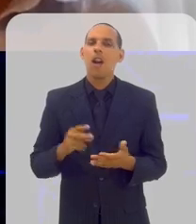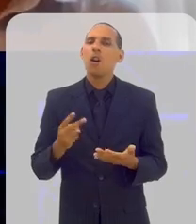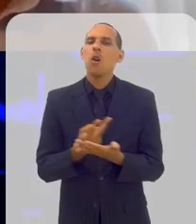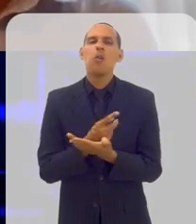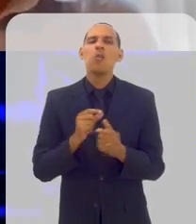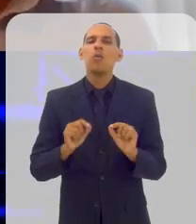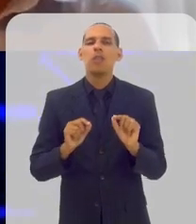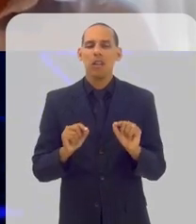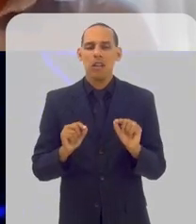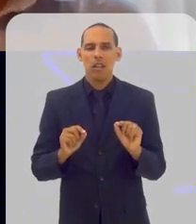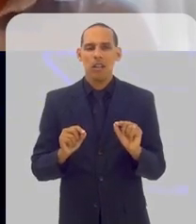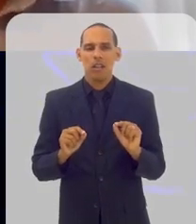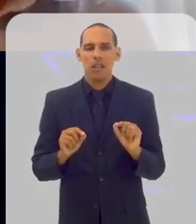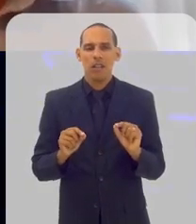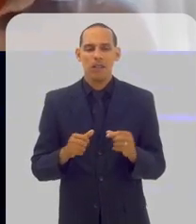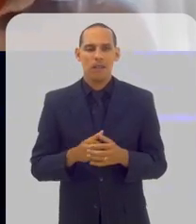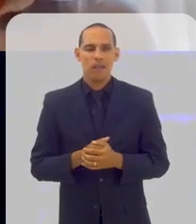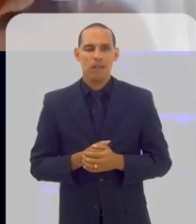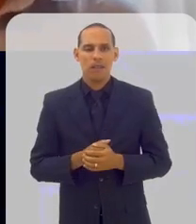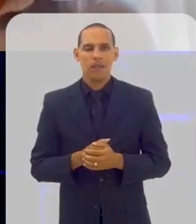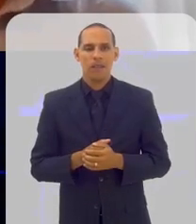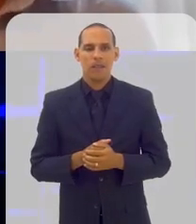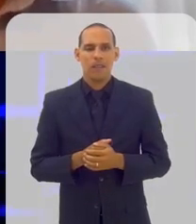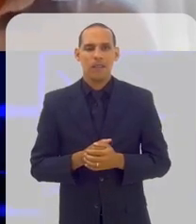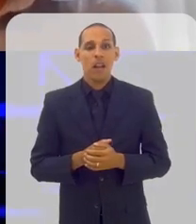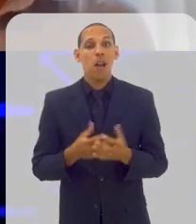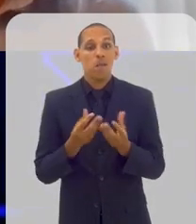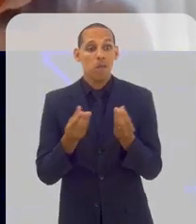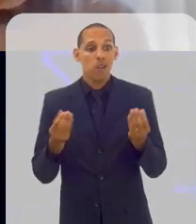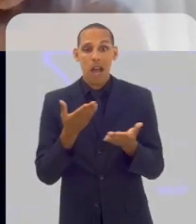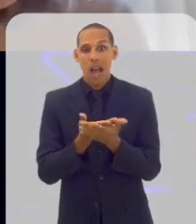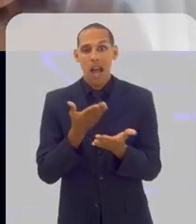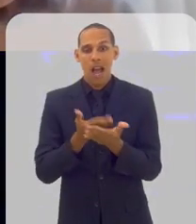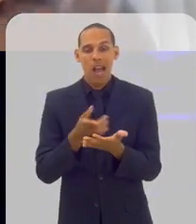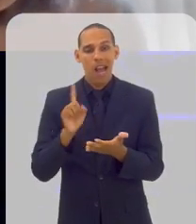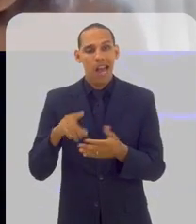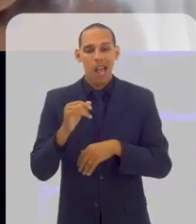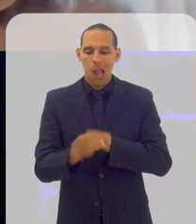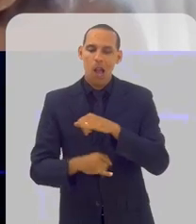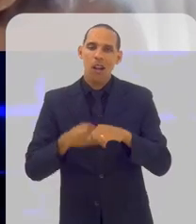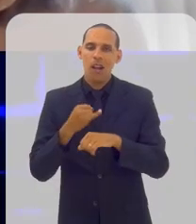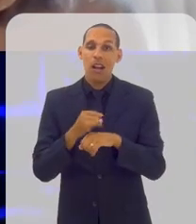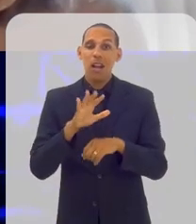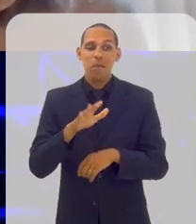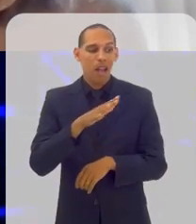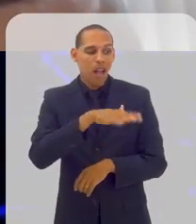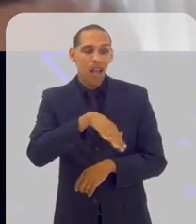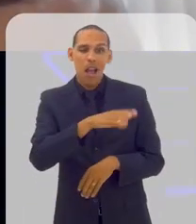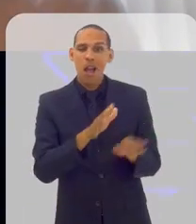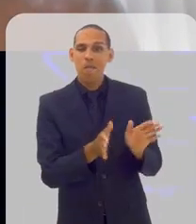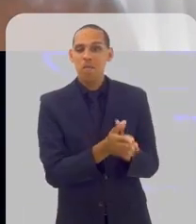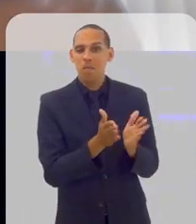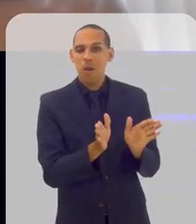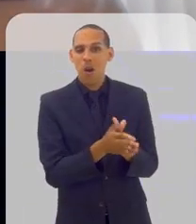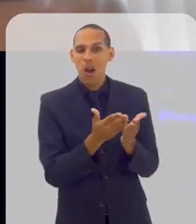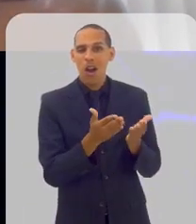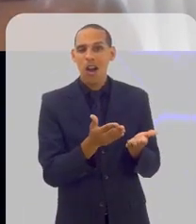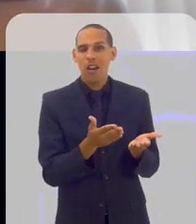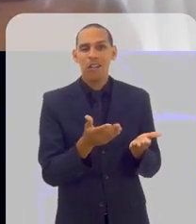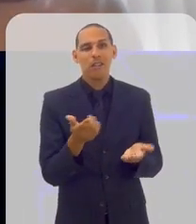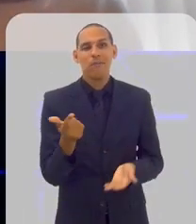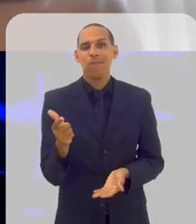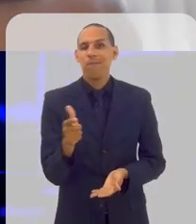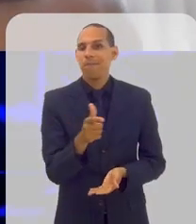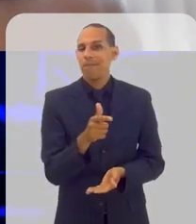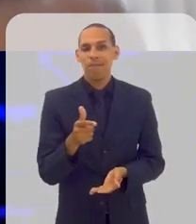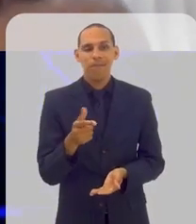aulas passaram a ser em grande parte online, a parcela mais pobre da população, excluída do